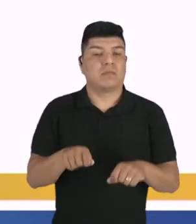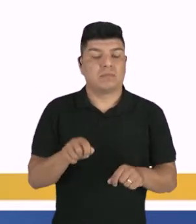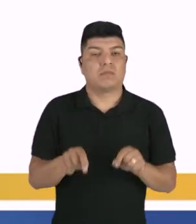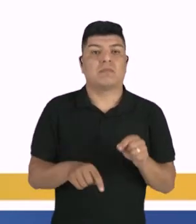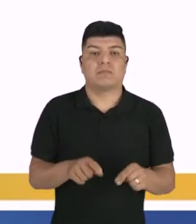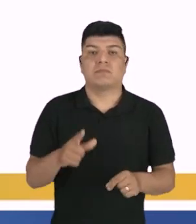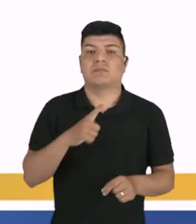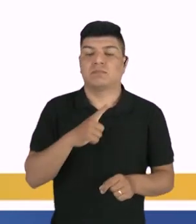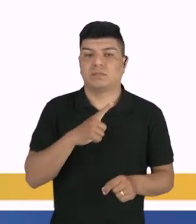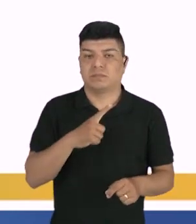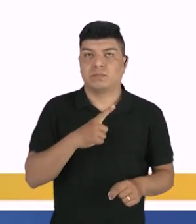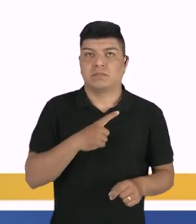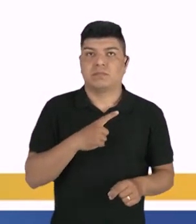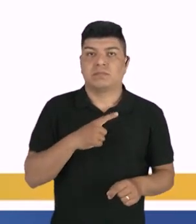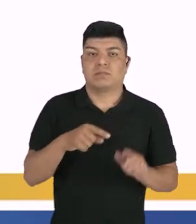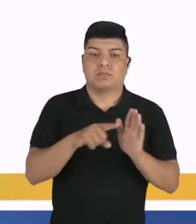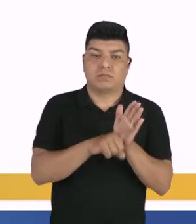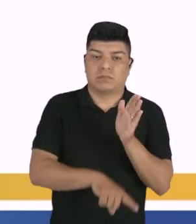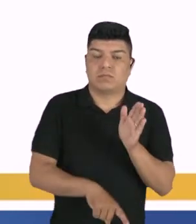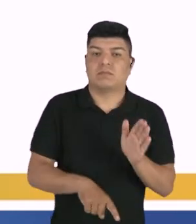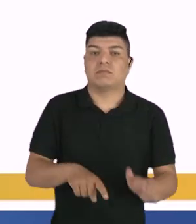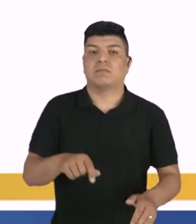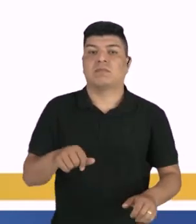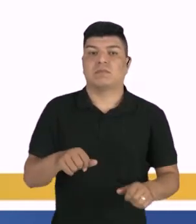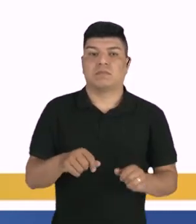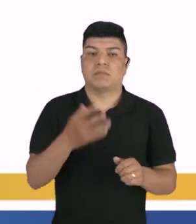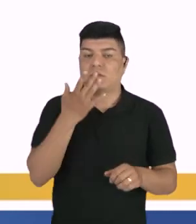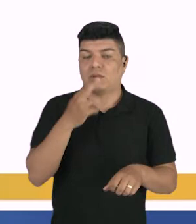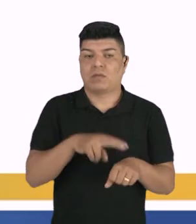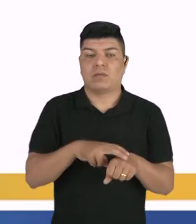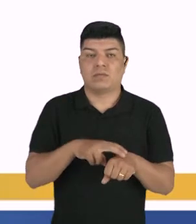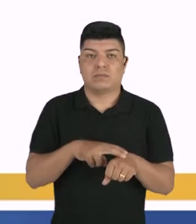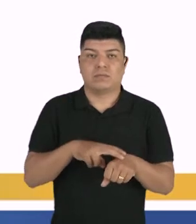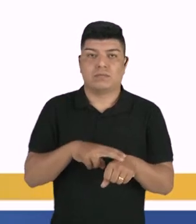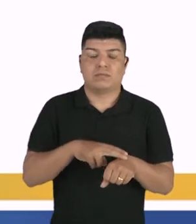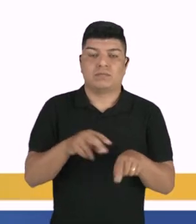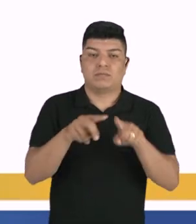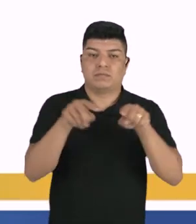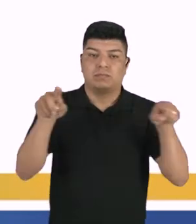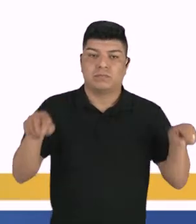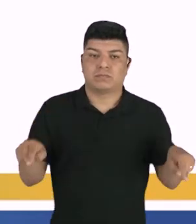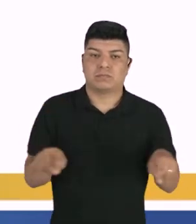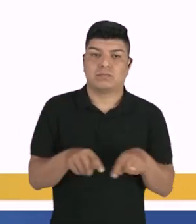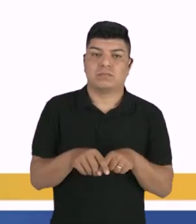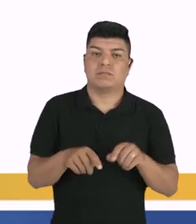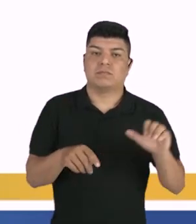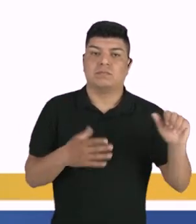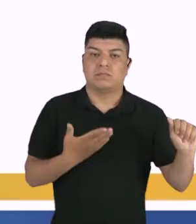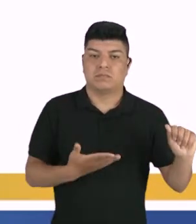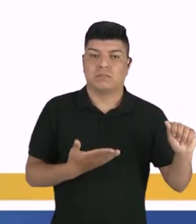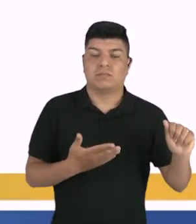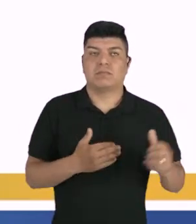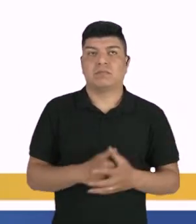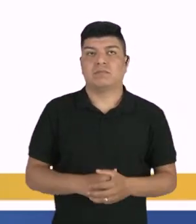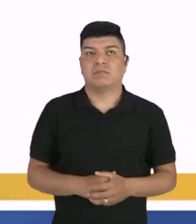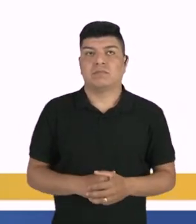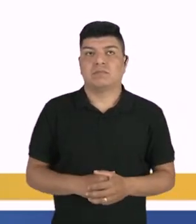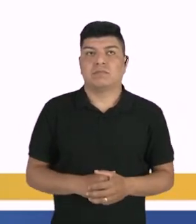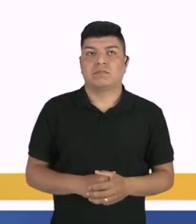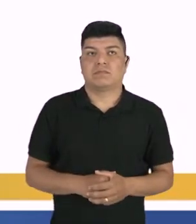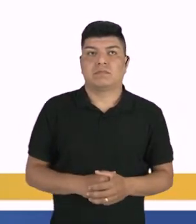ser obtida subtraindo-se a área da parte verde do quadrado de lado A. Né?